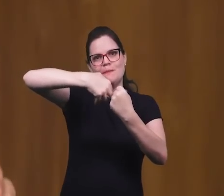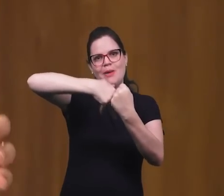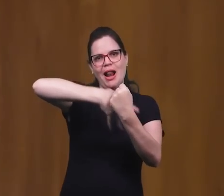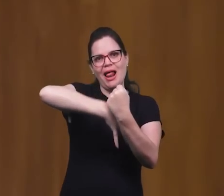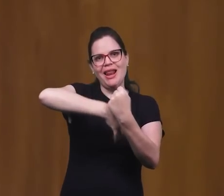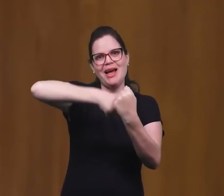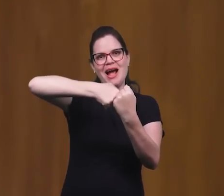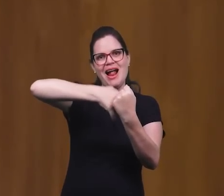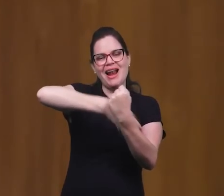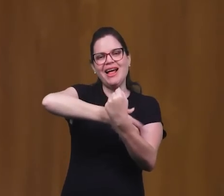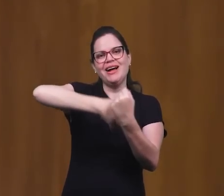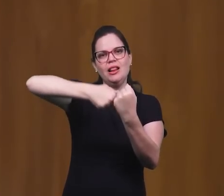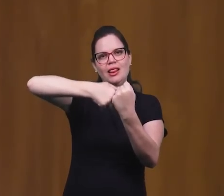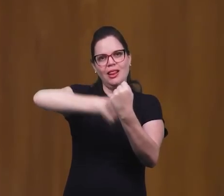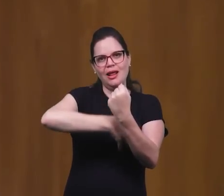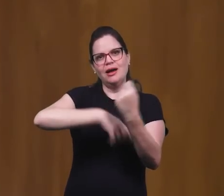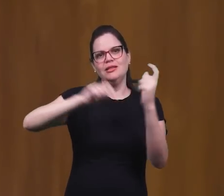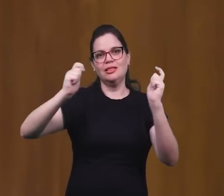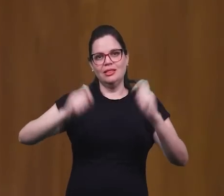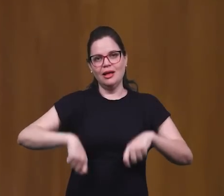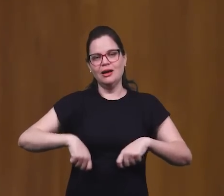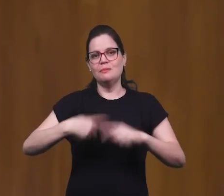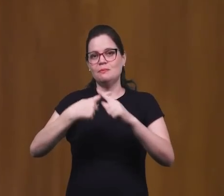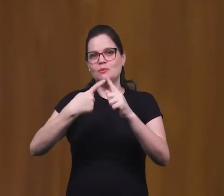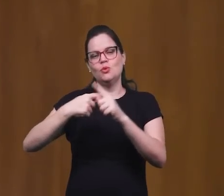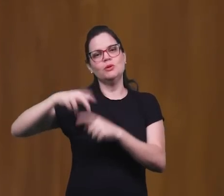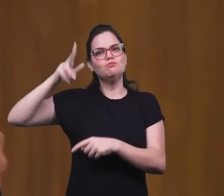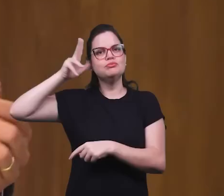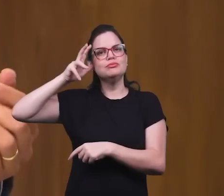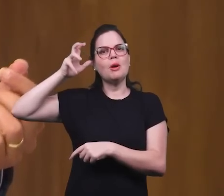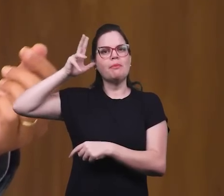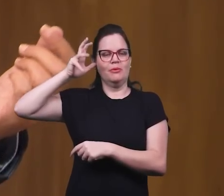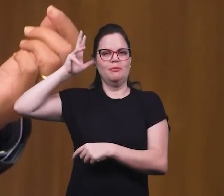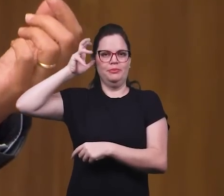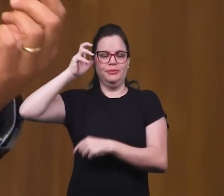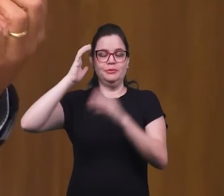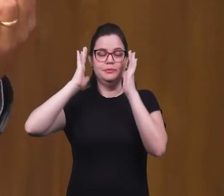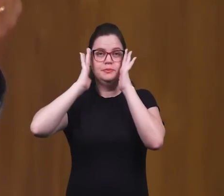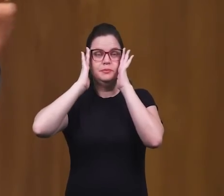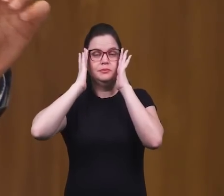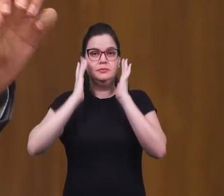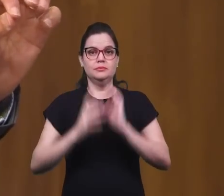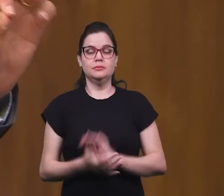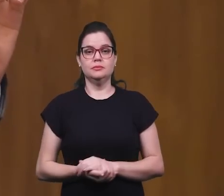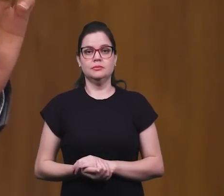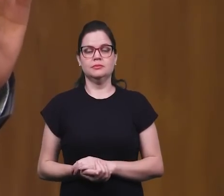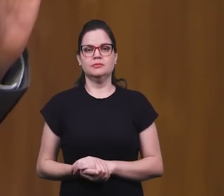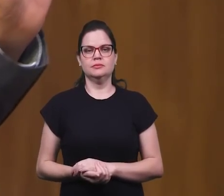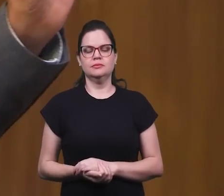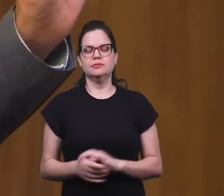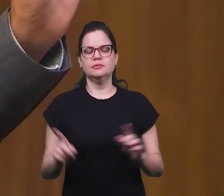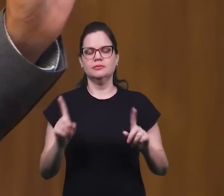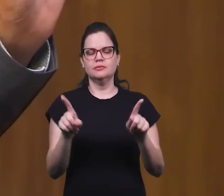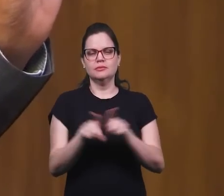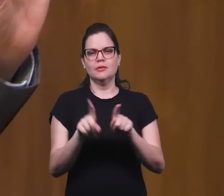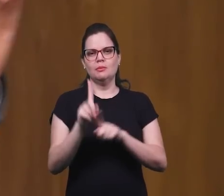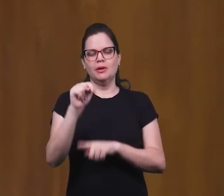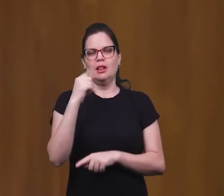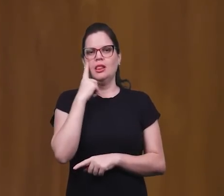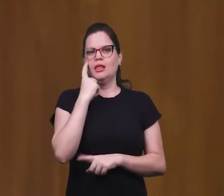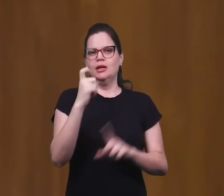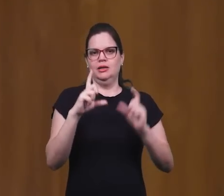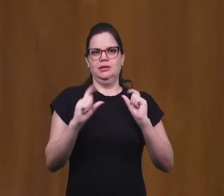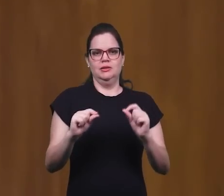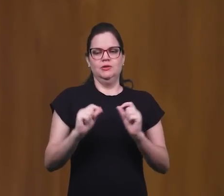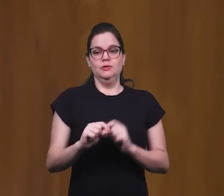córtex auditivo ele recebe esta informação. E é interessante que quando a gente lê